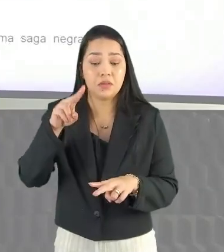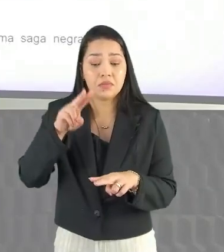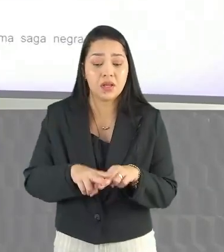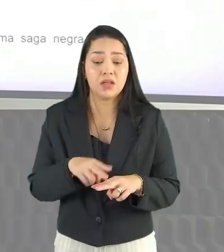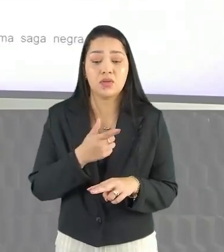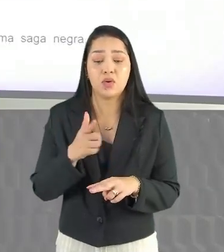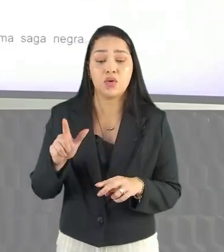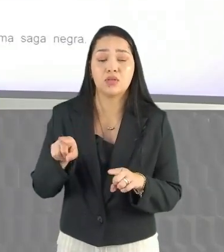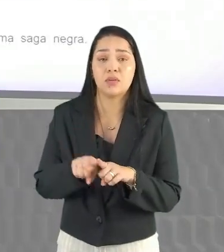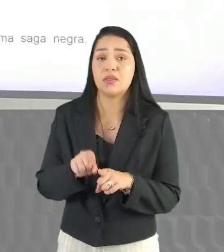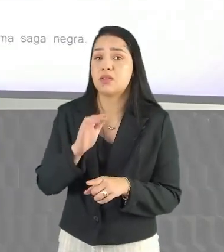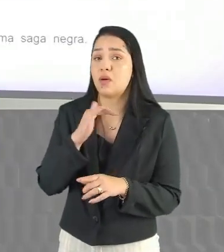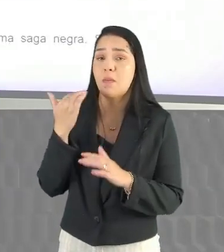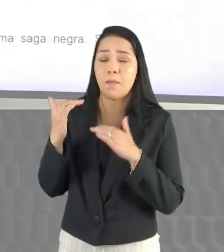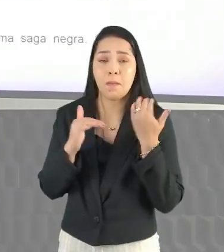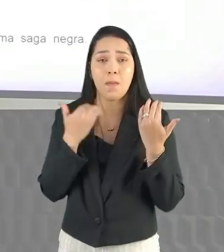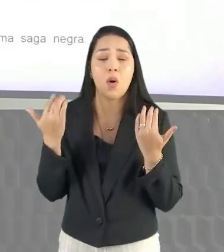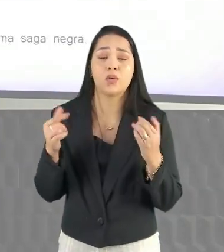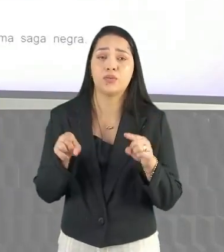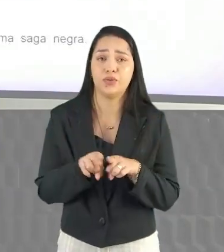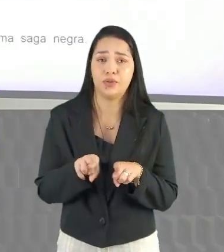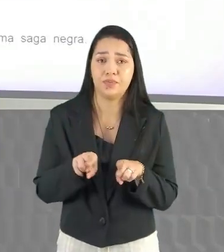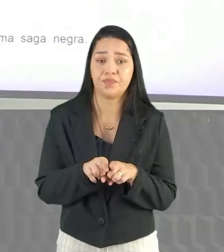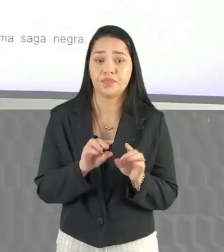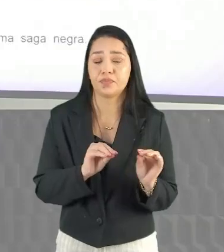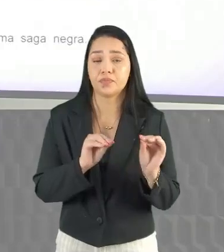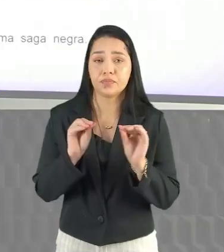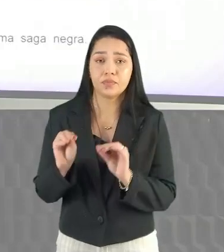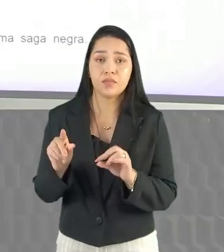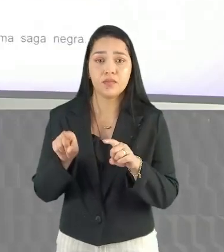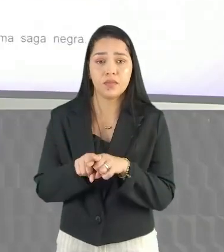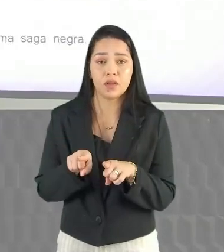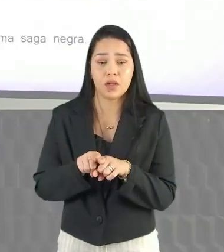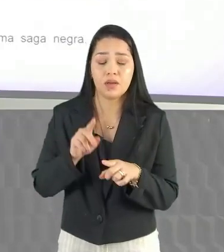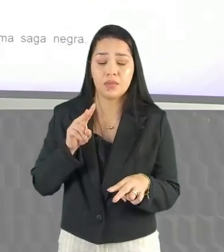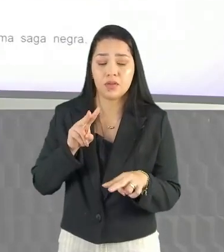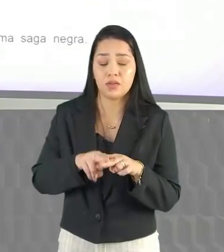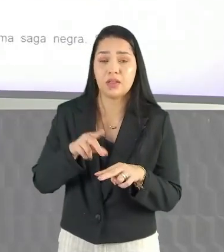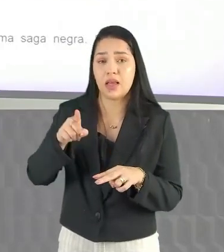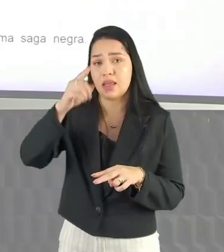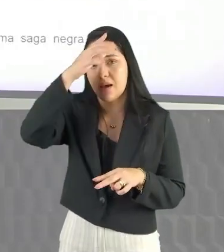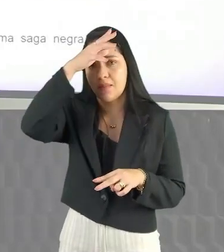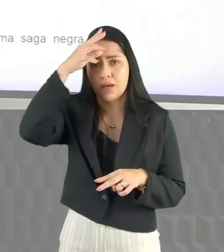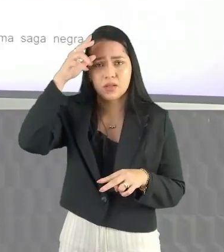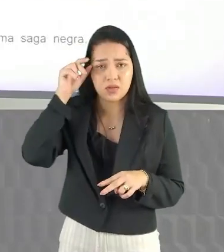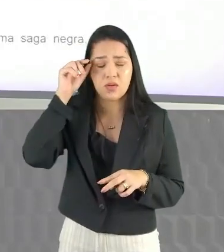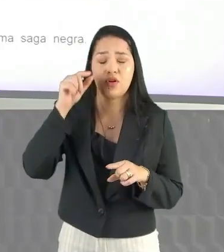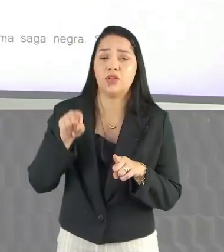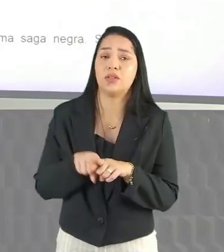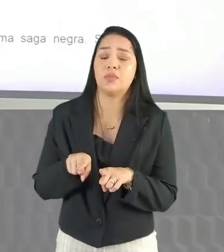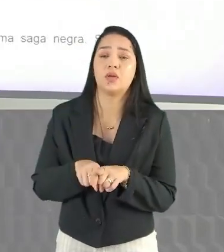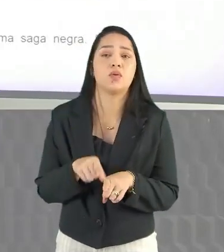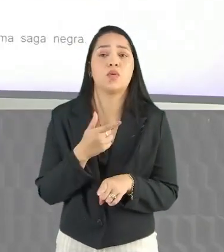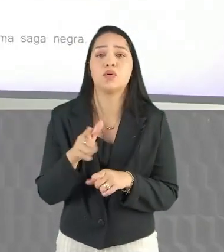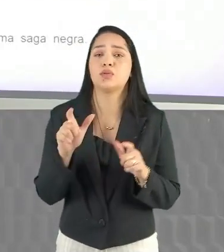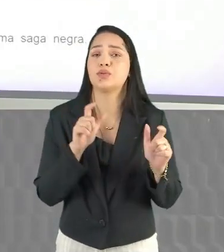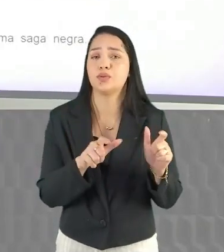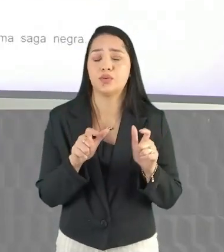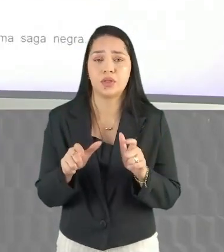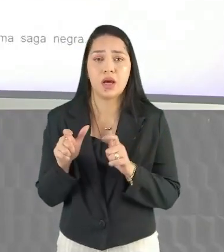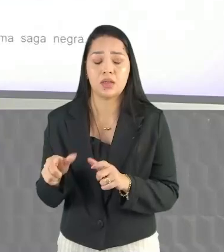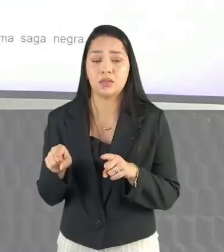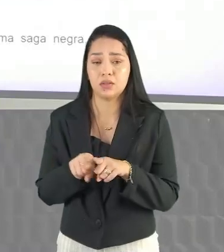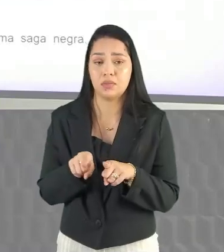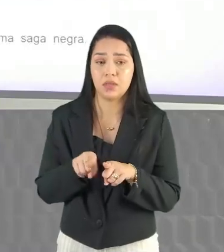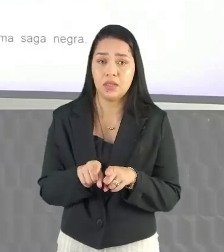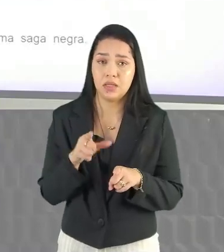alguns, né, de fato são mortos, outros vão ser colocados em prisões, por exemplo, na Amazônia, né, em outros lugares que